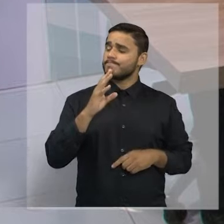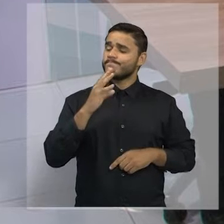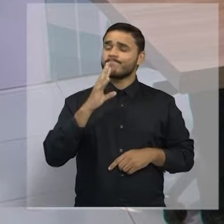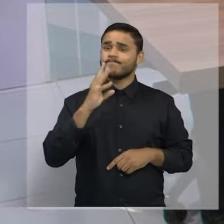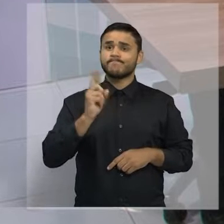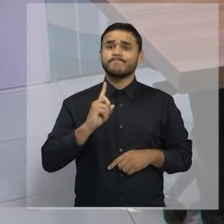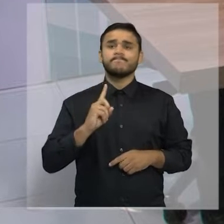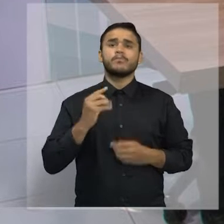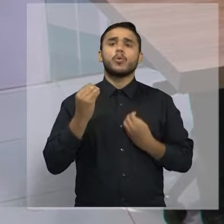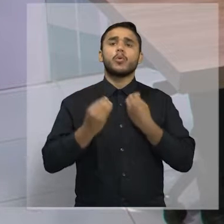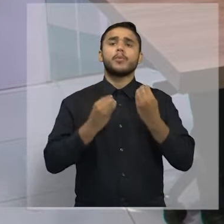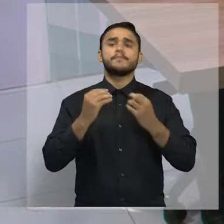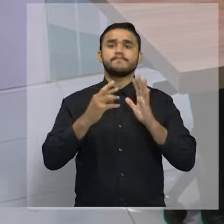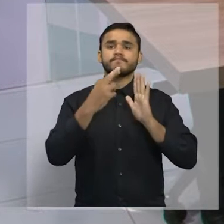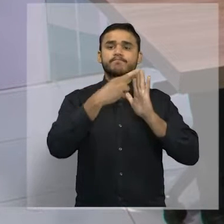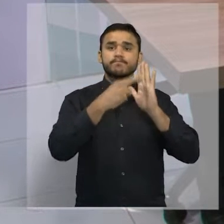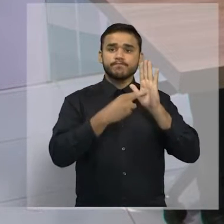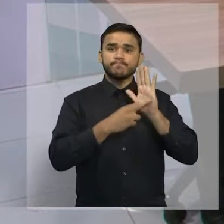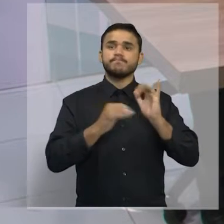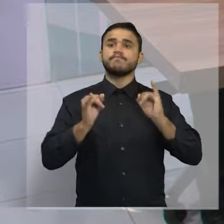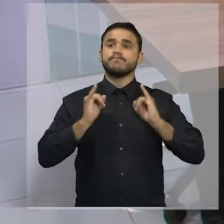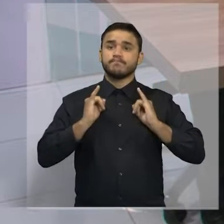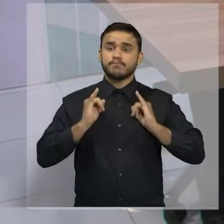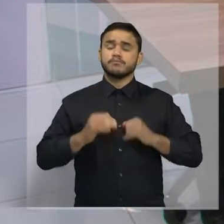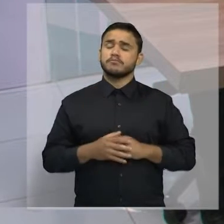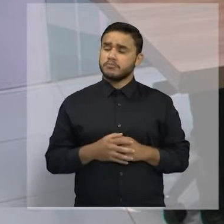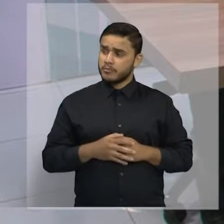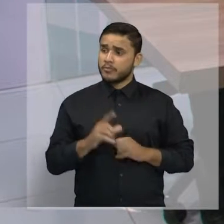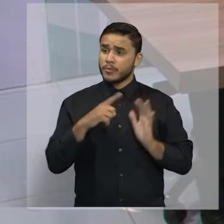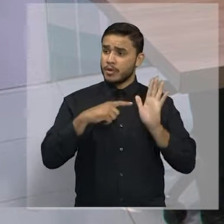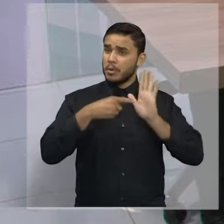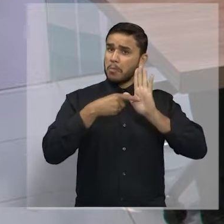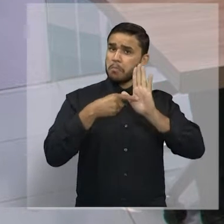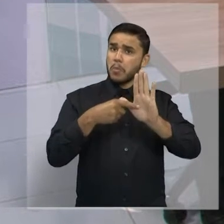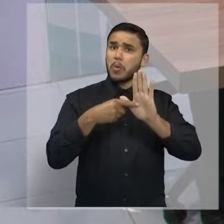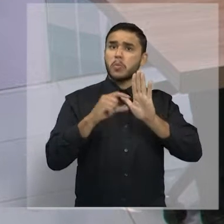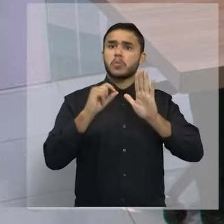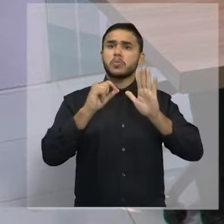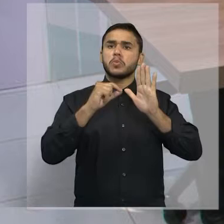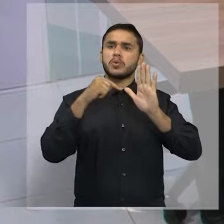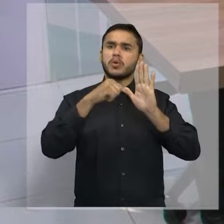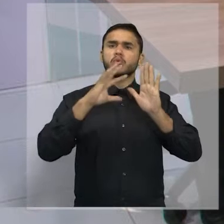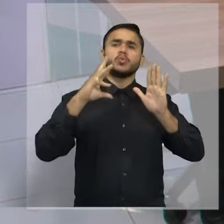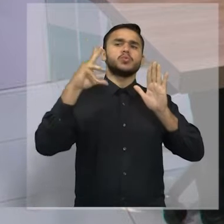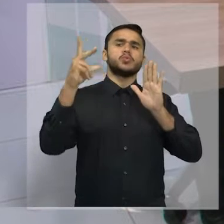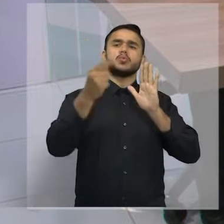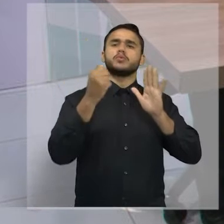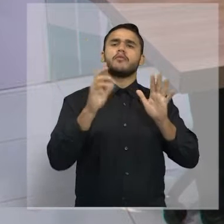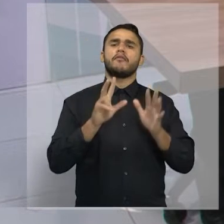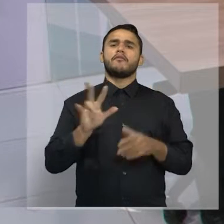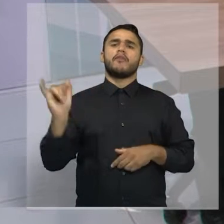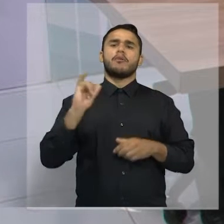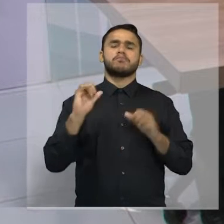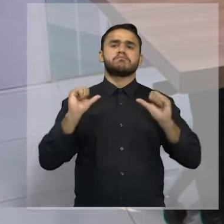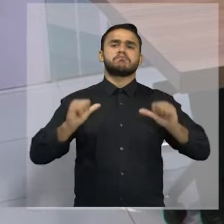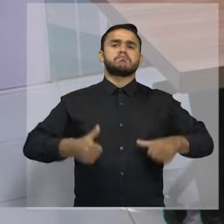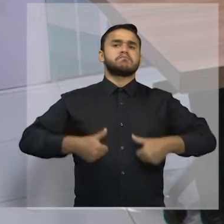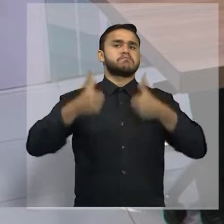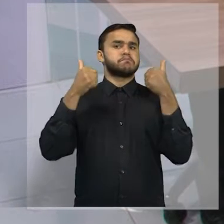a reforma da Previdência, que está sendo apresentada como a panaceia para todos os